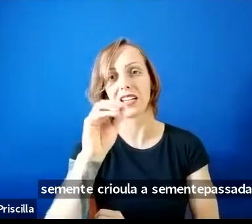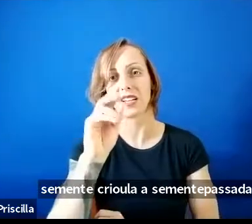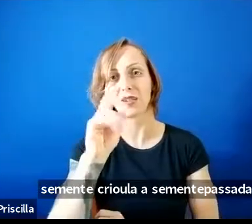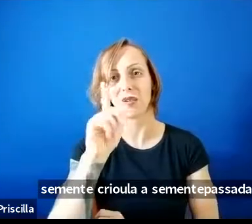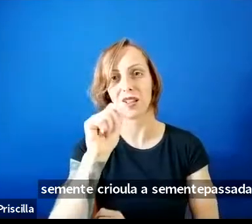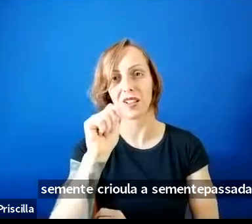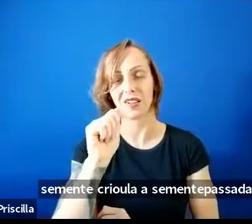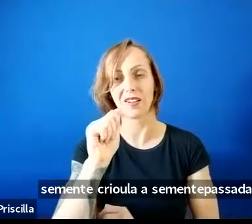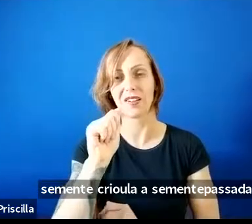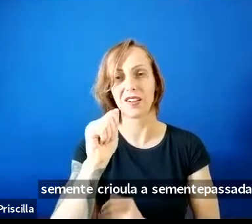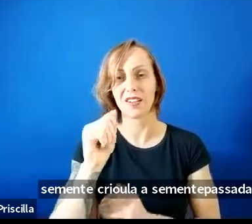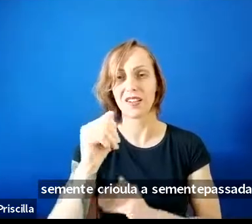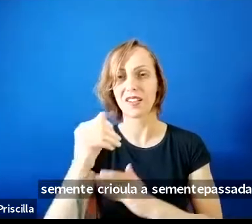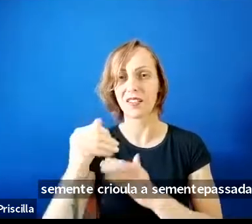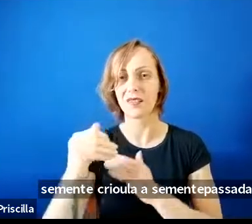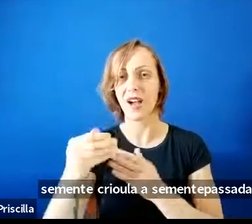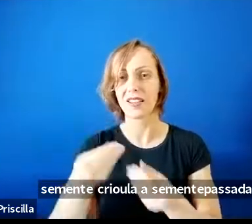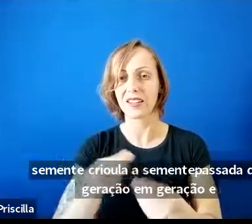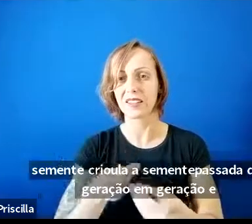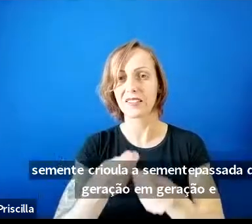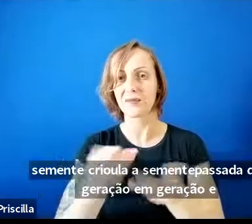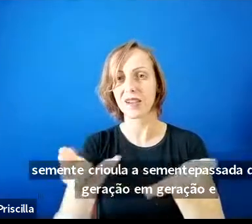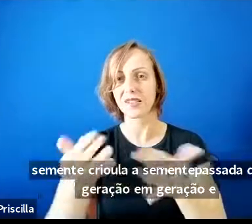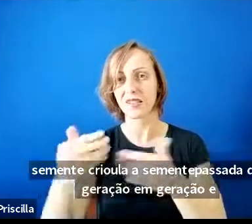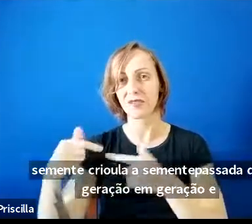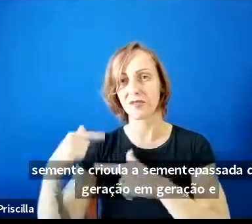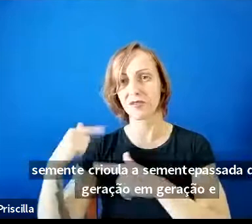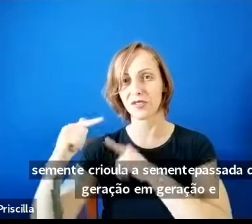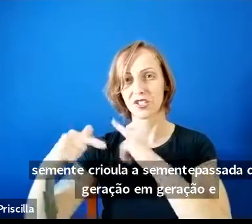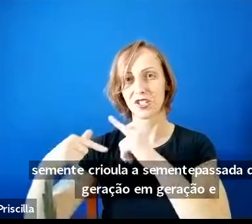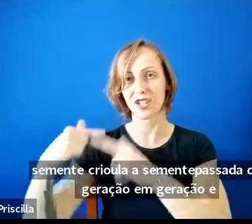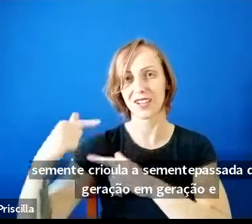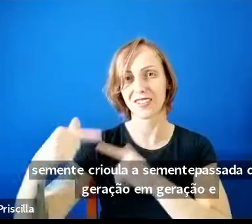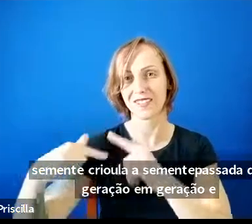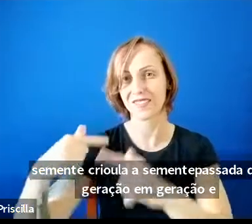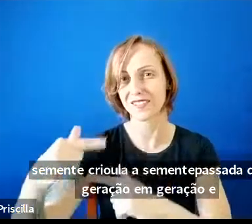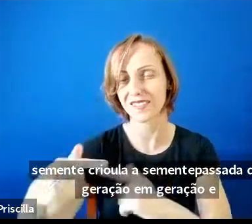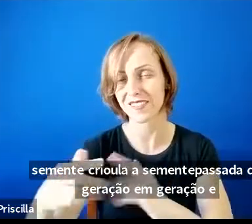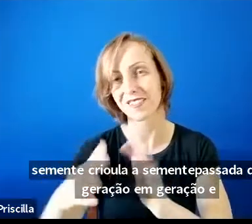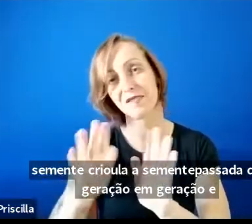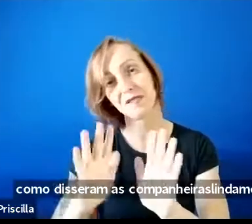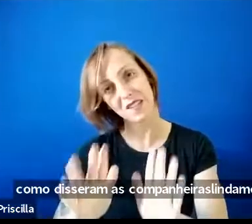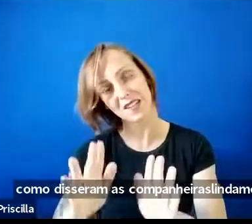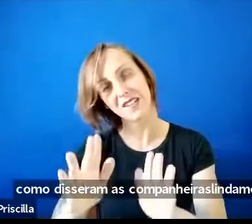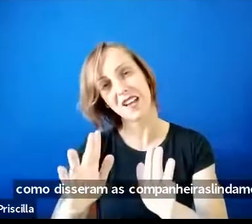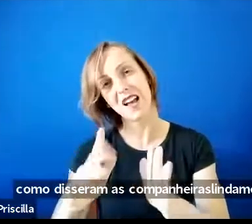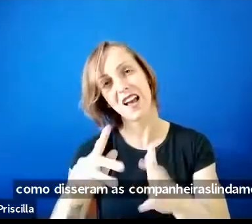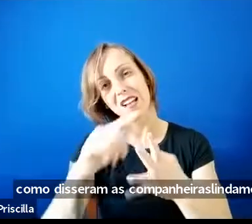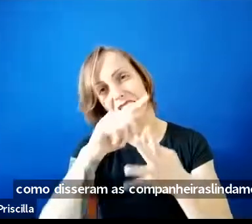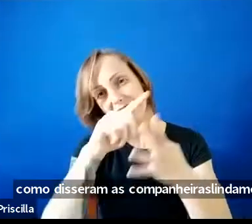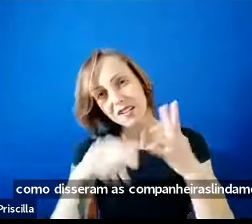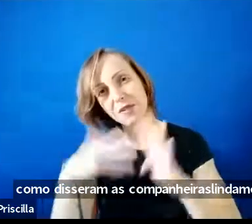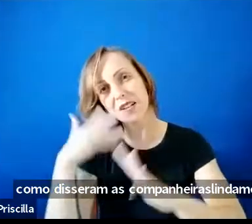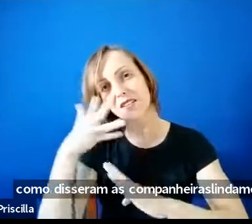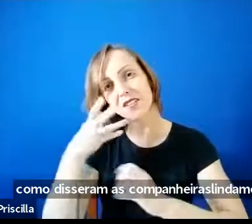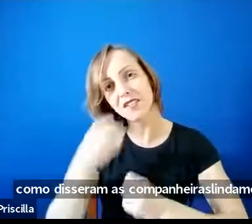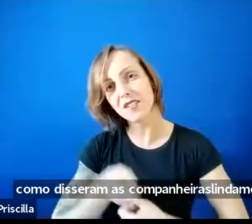E como disseram as companheiras que lindamente falaram para a gente, sementes